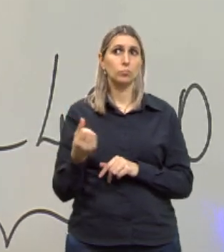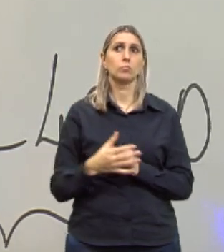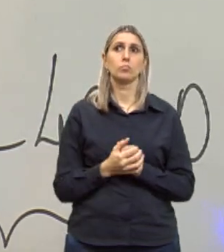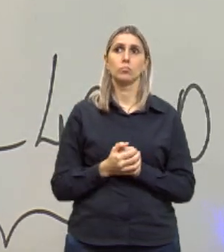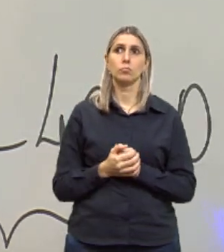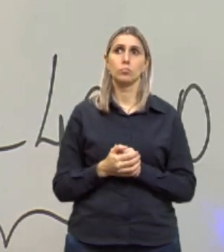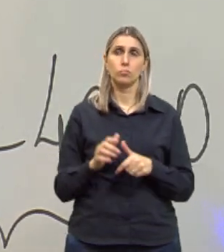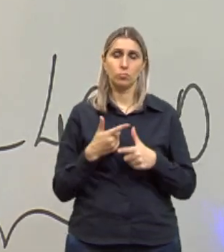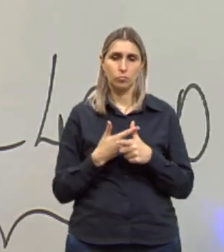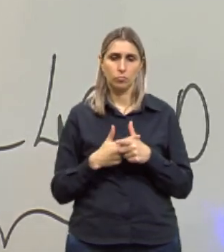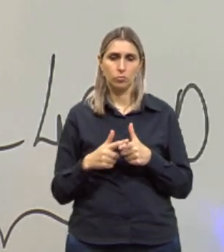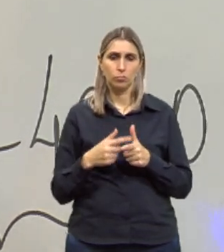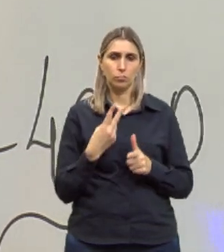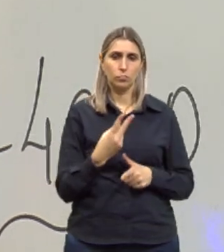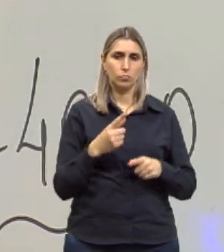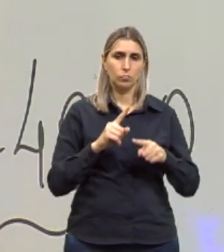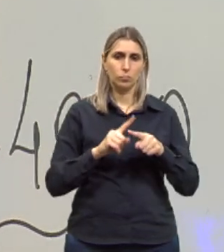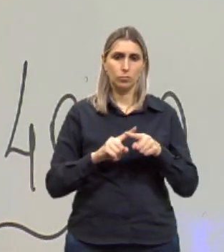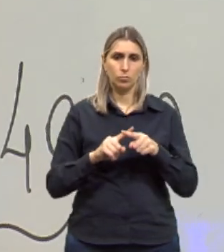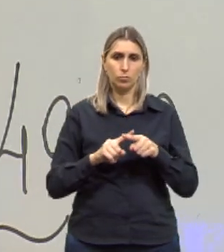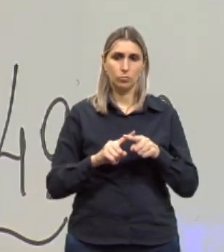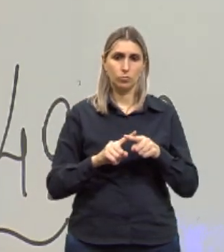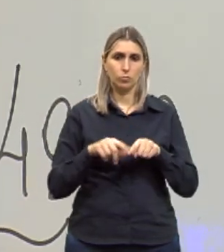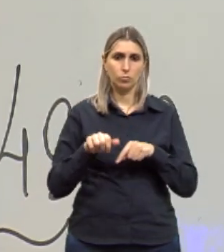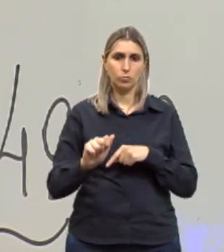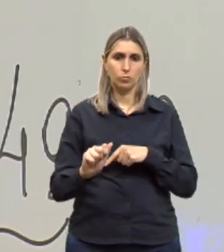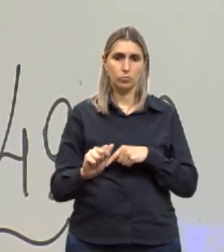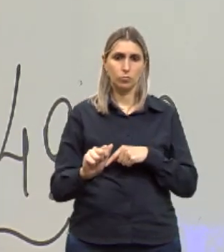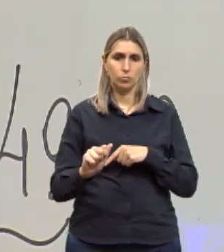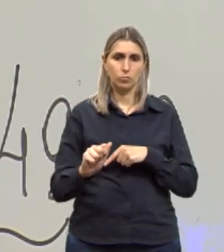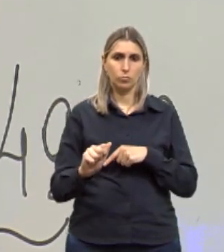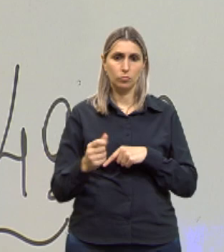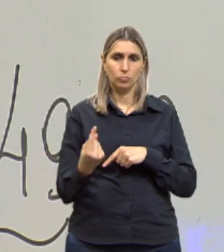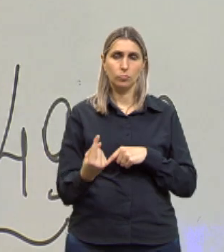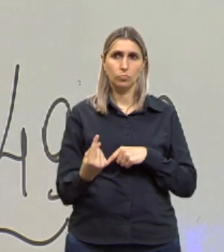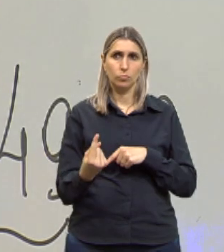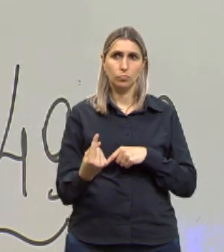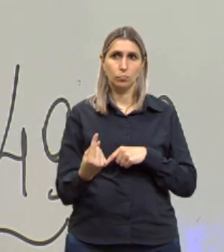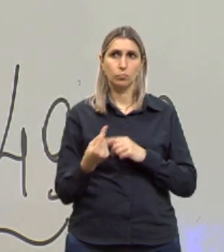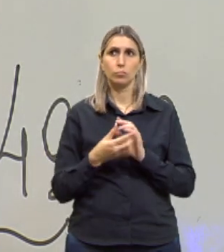196 sobre duas vezes o termo a, que é 1.